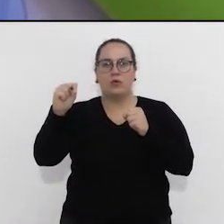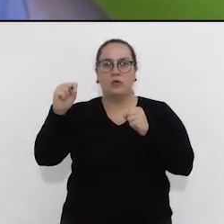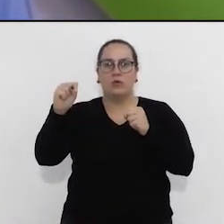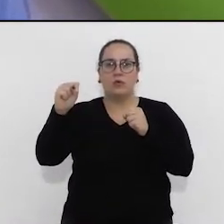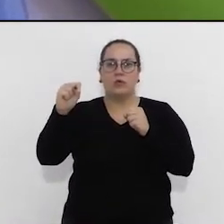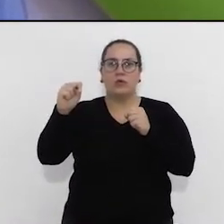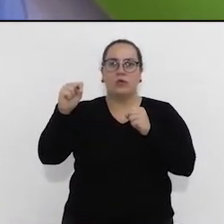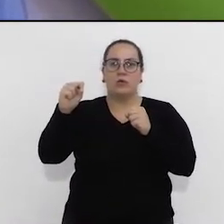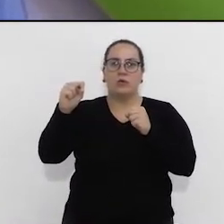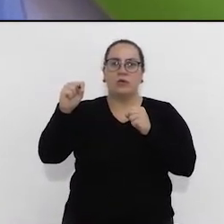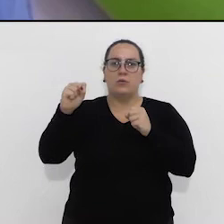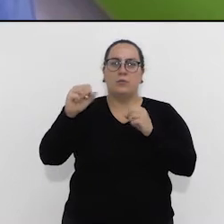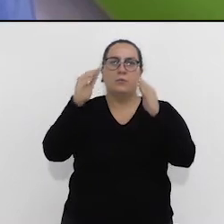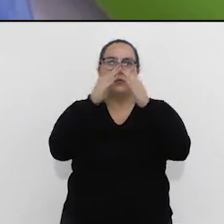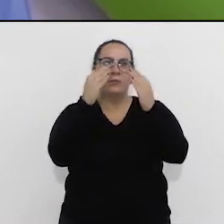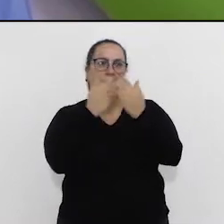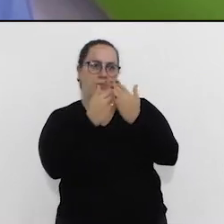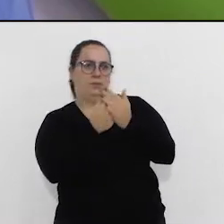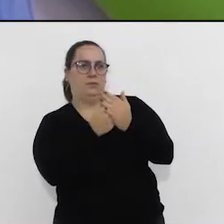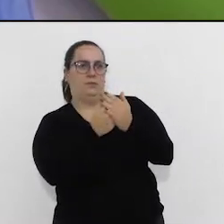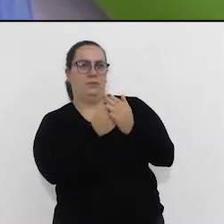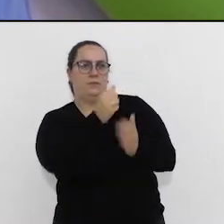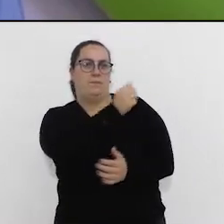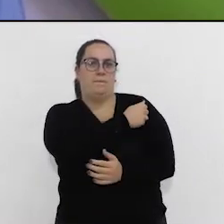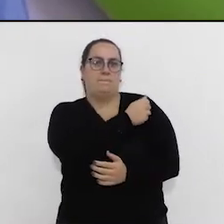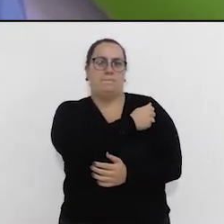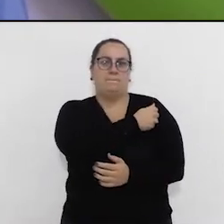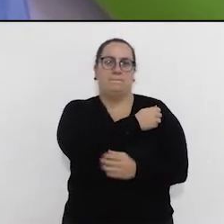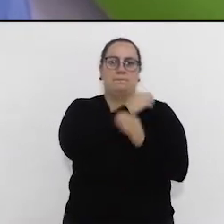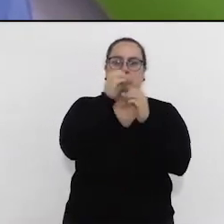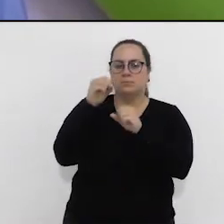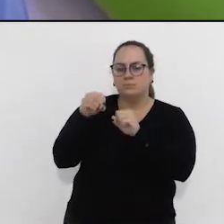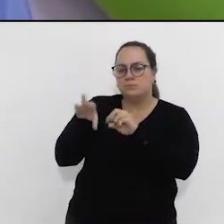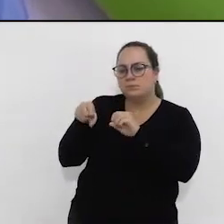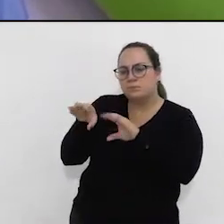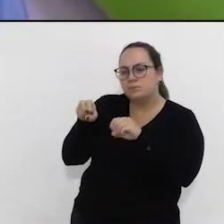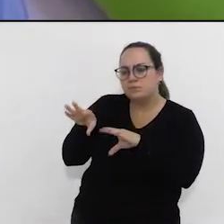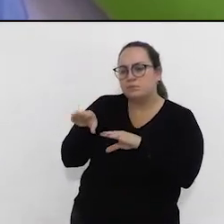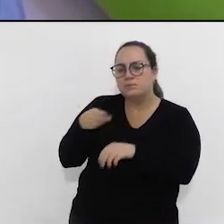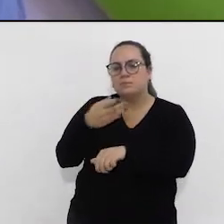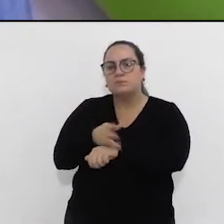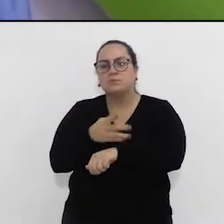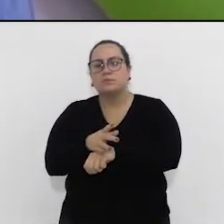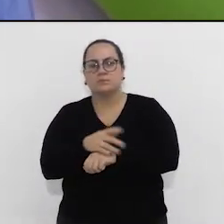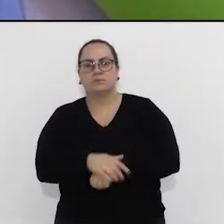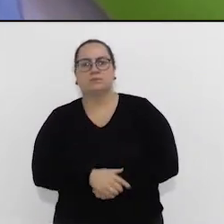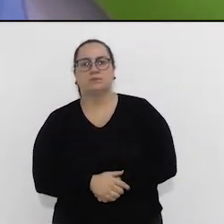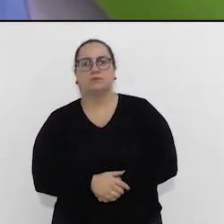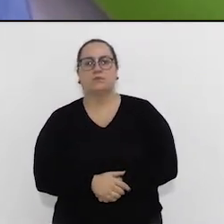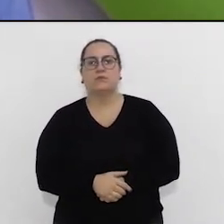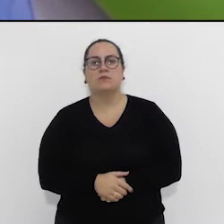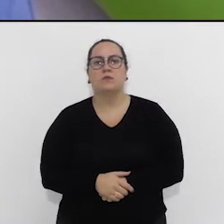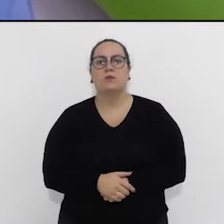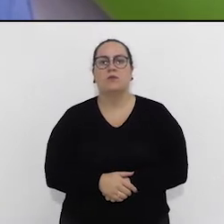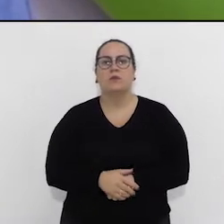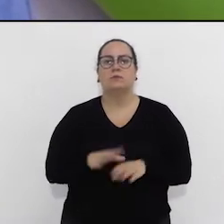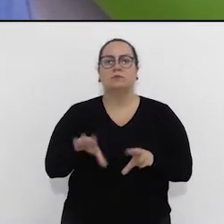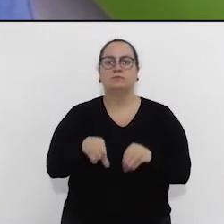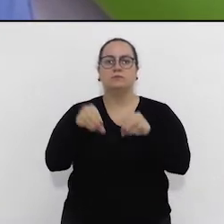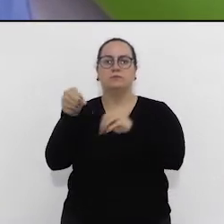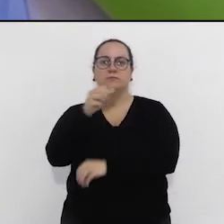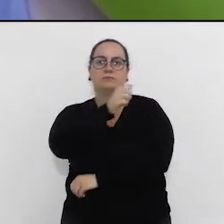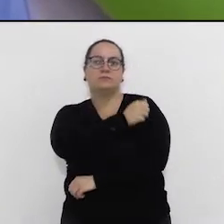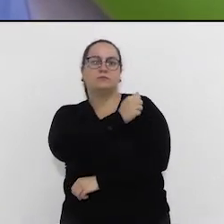entre as escolas municipais o que o a luz incentive a fazer a prática esportiva tirar o aluno e